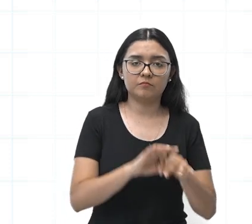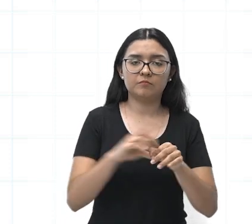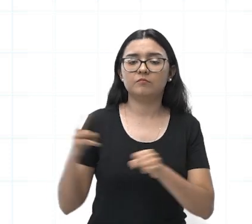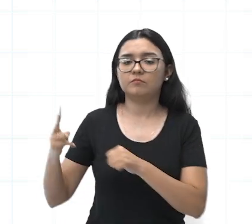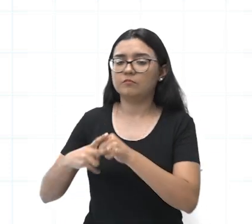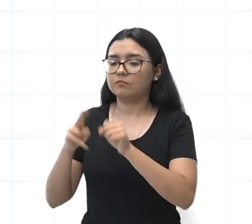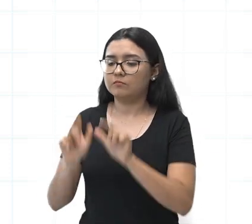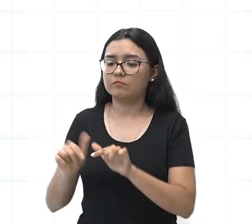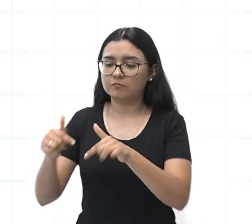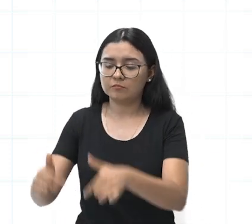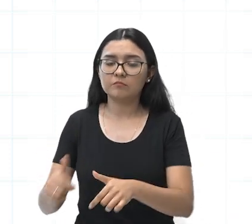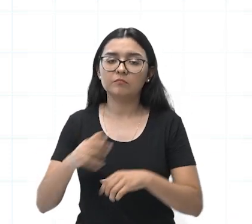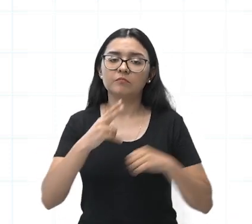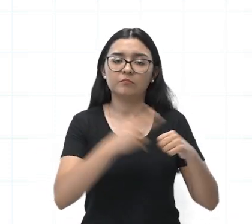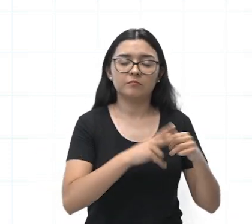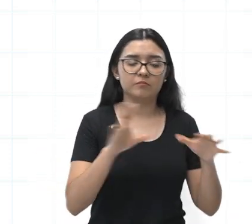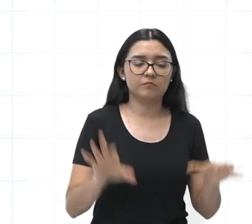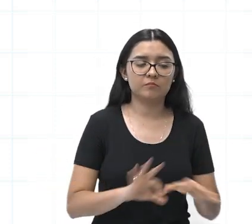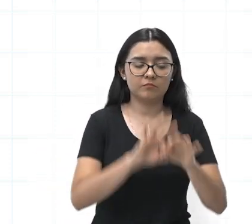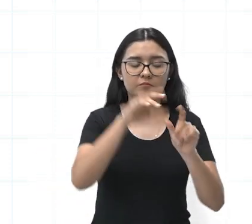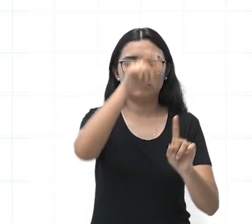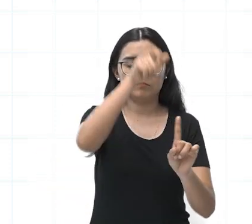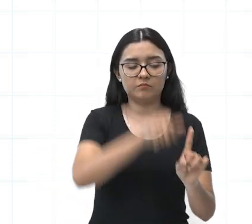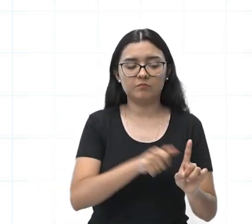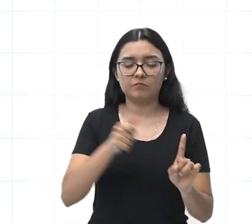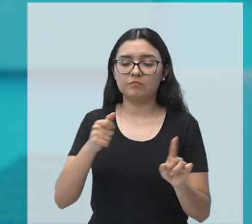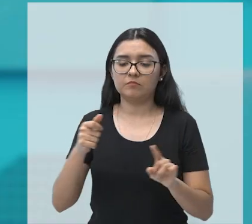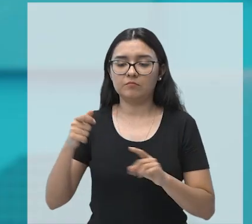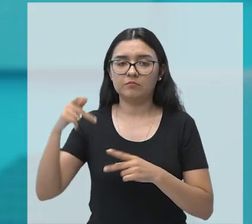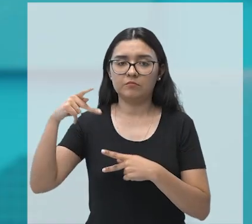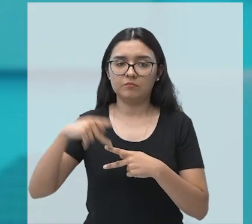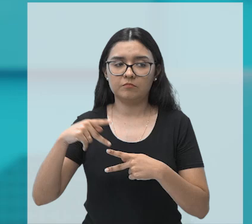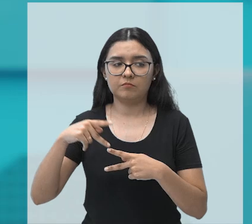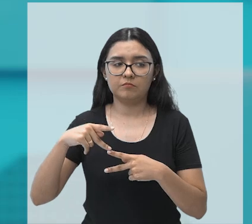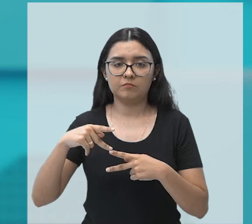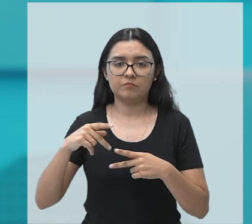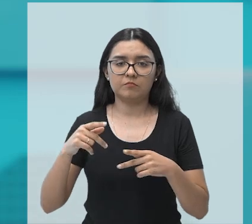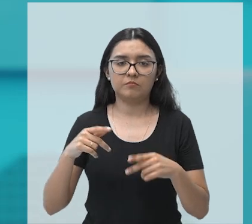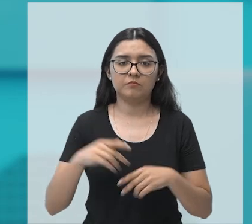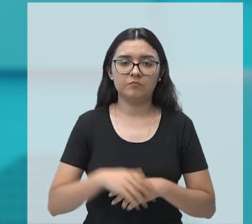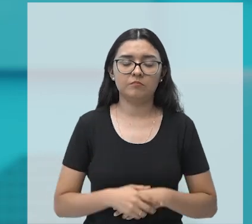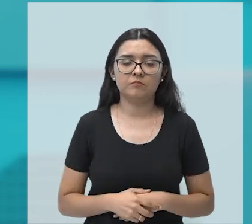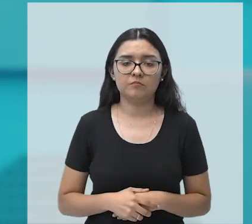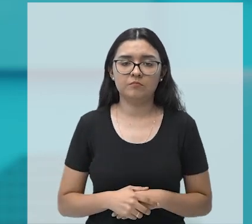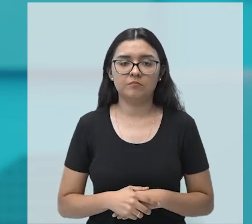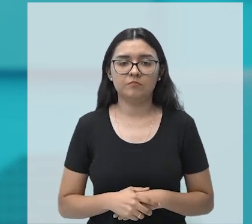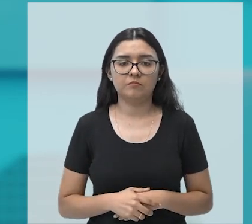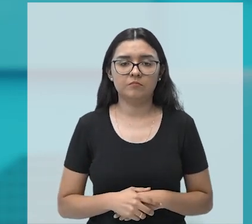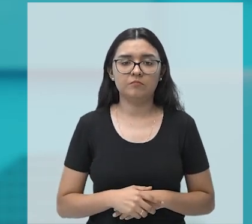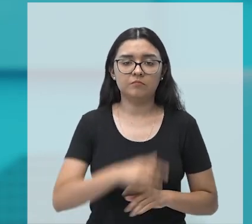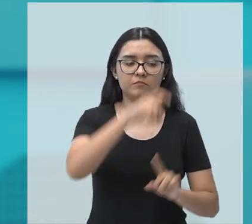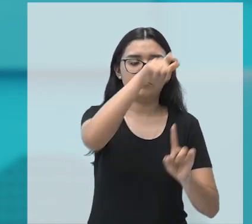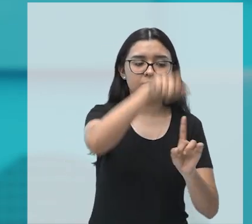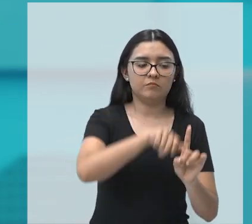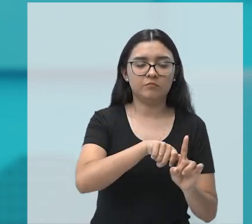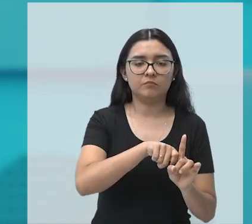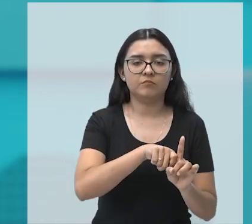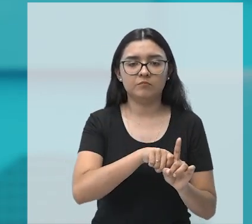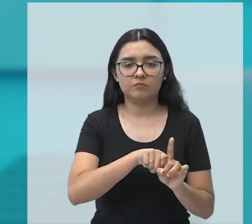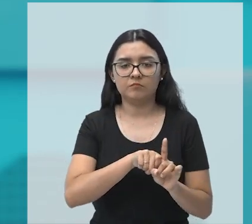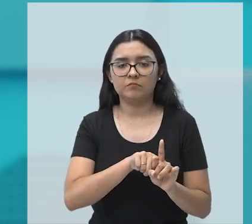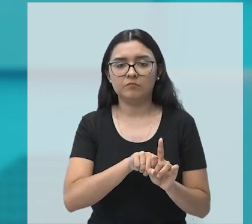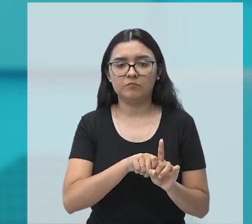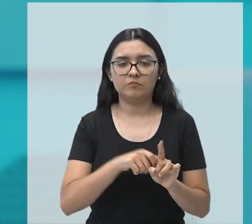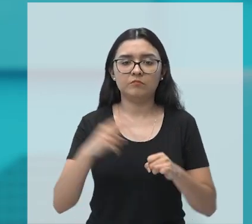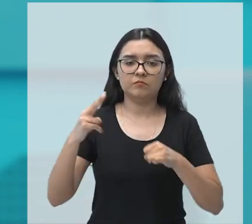ação. O verbo de ligação ele vai ligar um sujeito ao seu predicado, né, que é, aliás, o seu predicativo, né, um sujeito, aí o